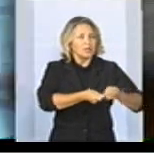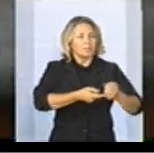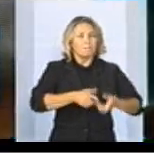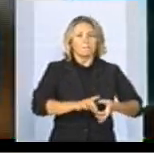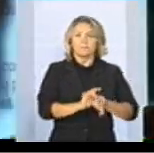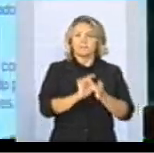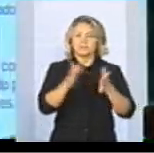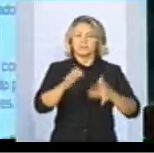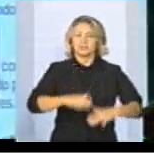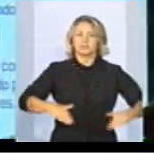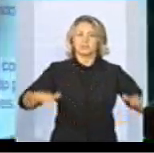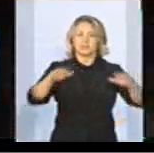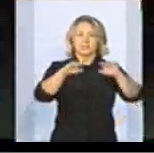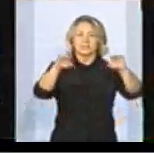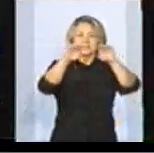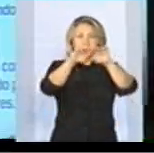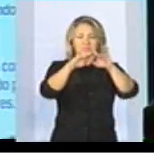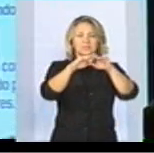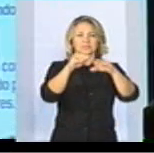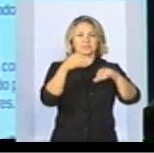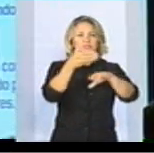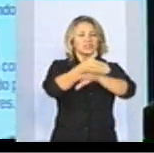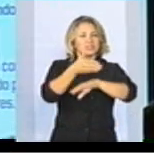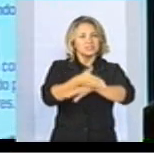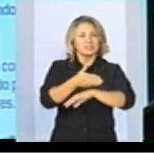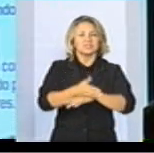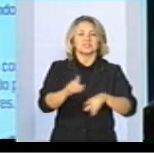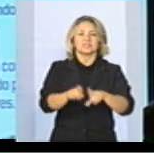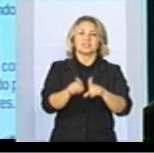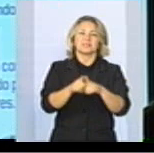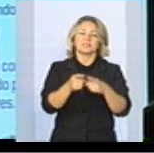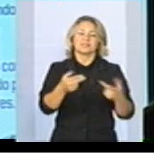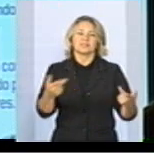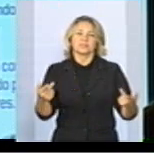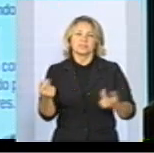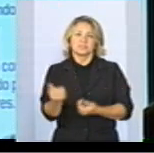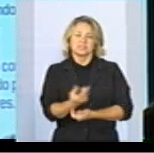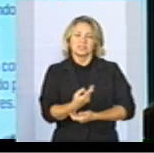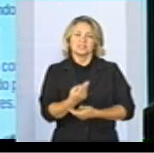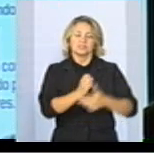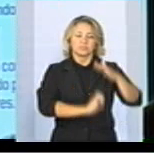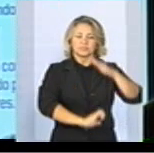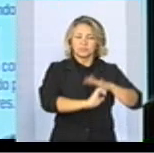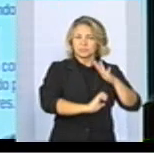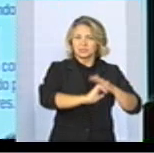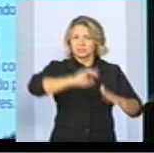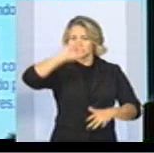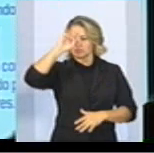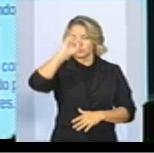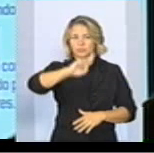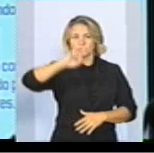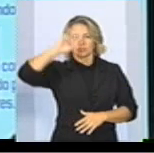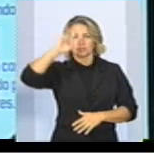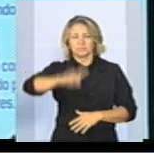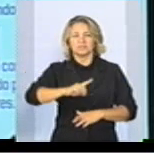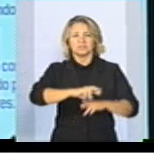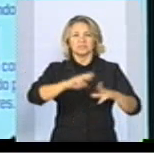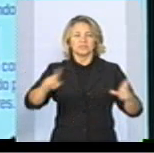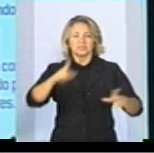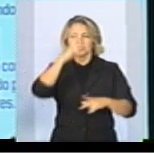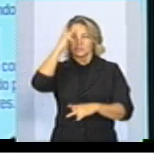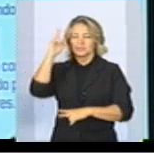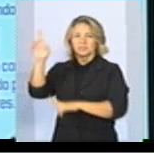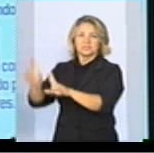permitindo o crescimento das barreiras de entrada e o abuso do poder de mercado por empresas dominantes ao custo dos